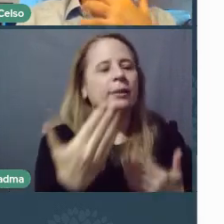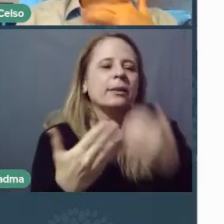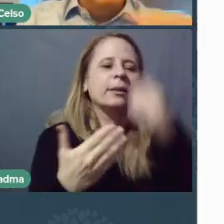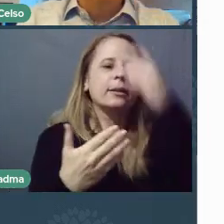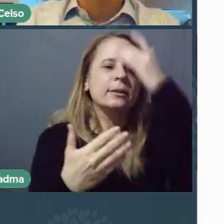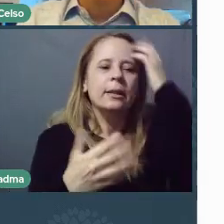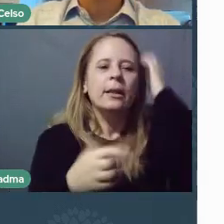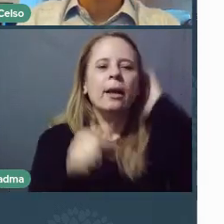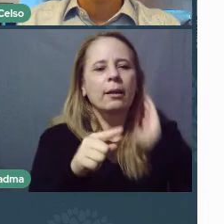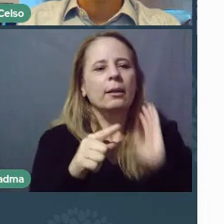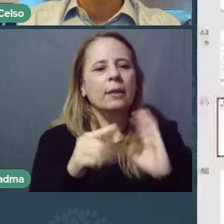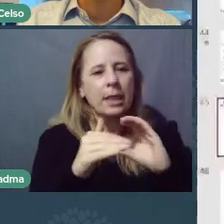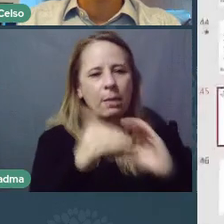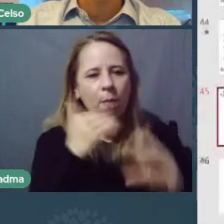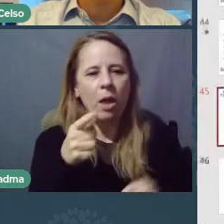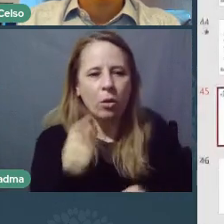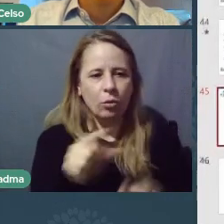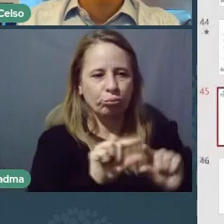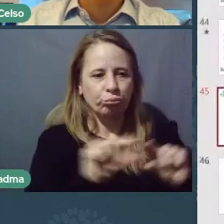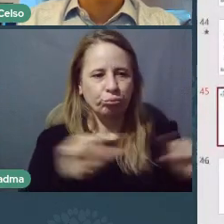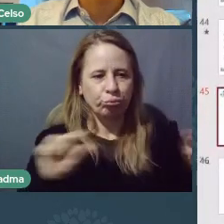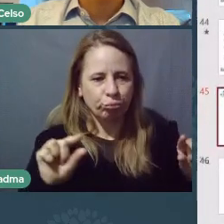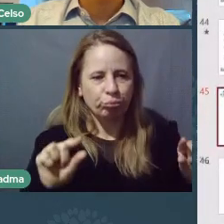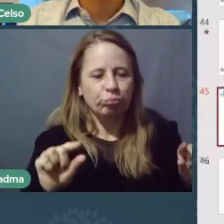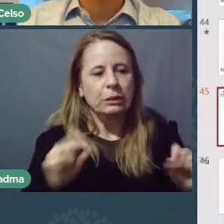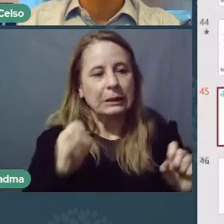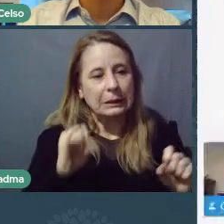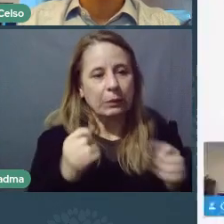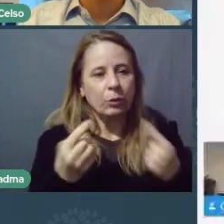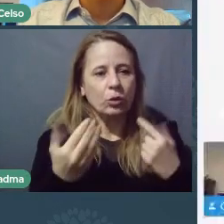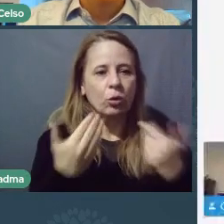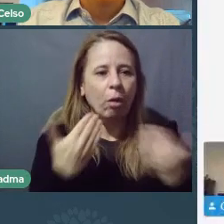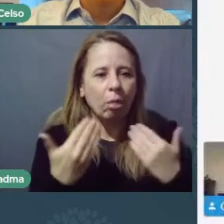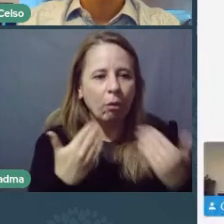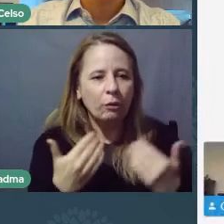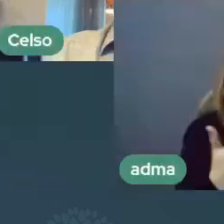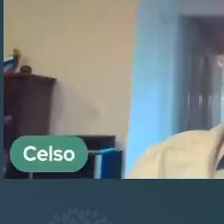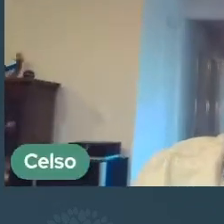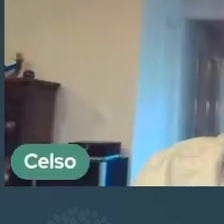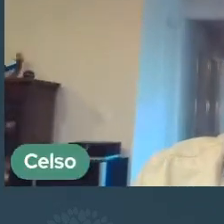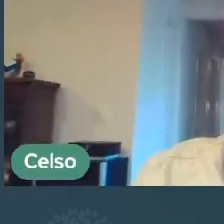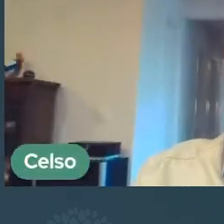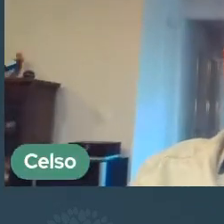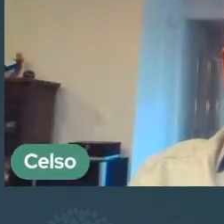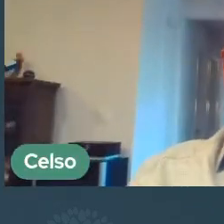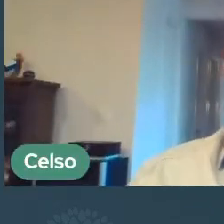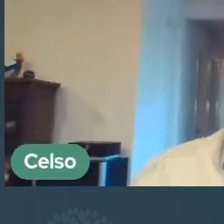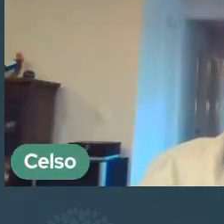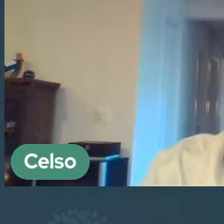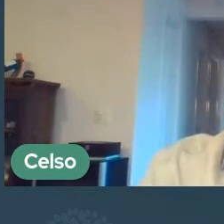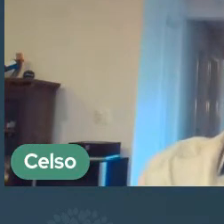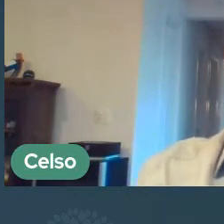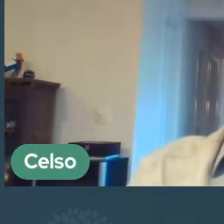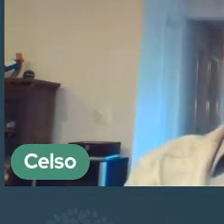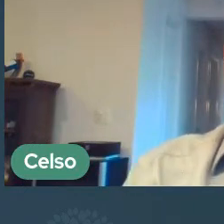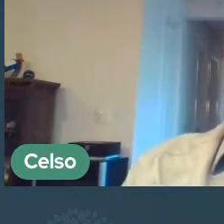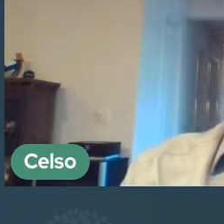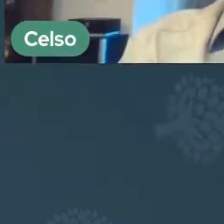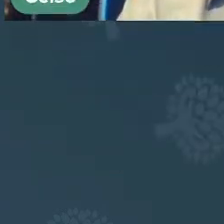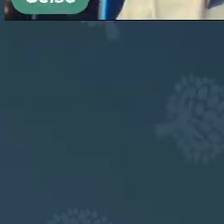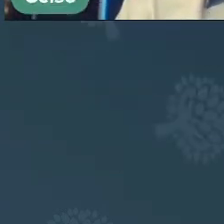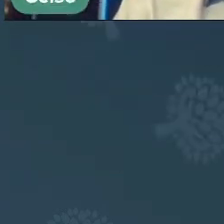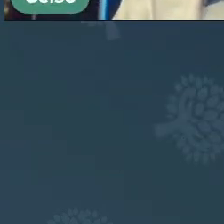meu e-mail, caso alguém tenha alguma dúvida. Eu vou deixar de compartilhar a tela e eu espero ter ajudado